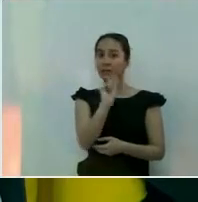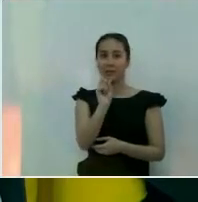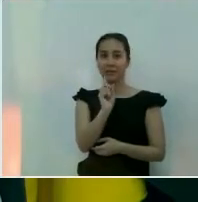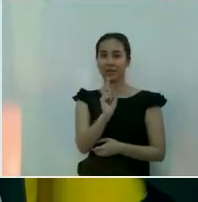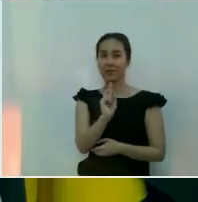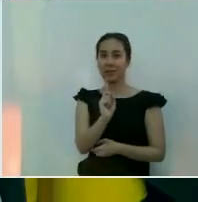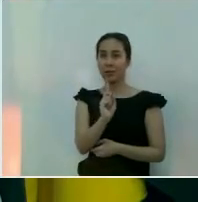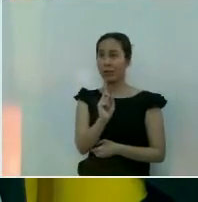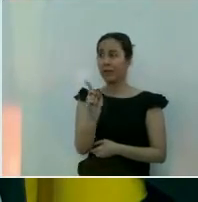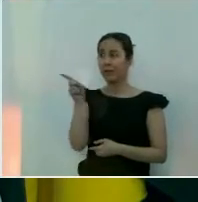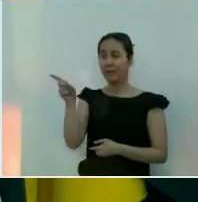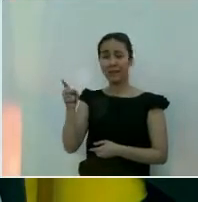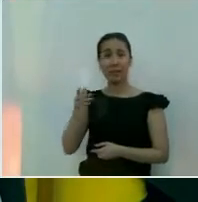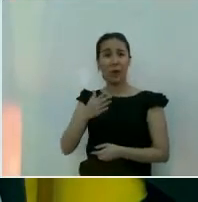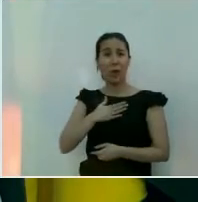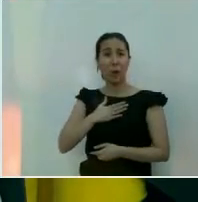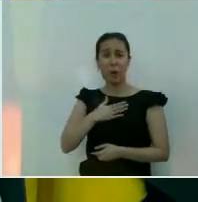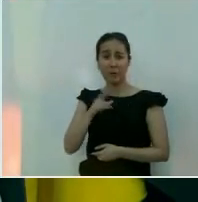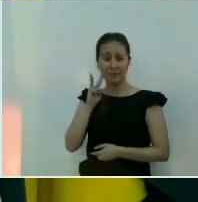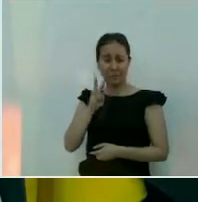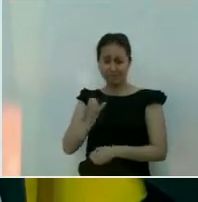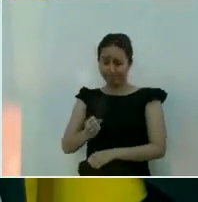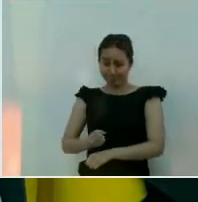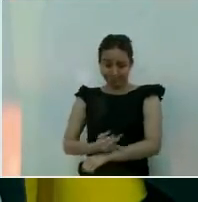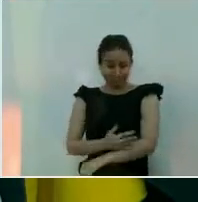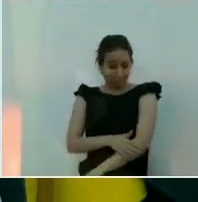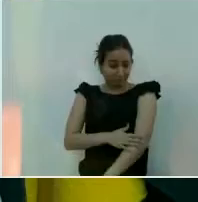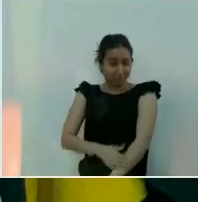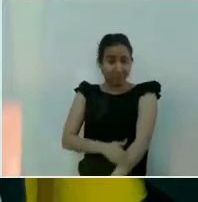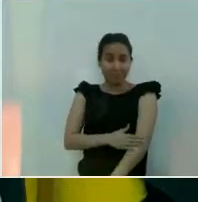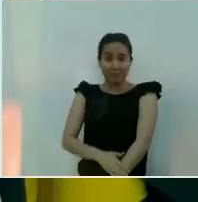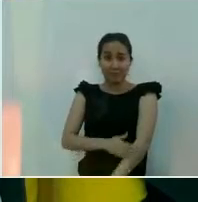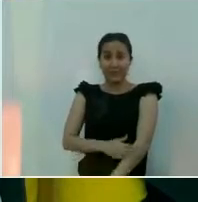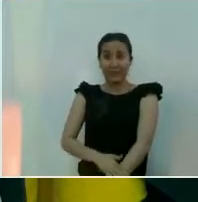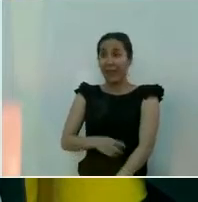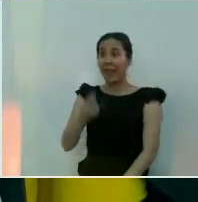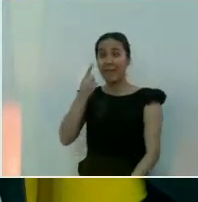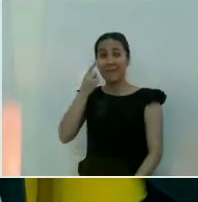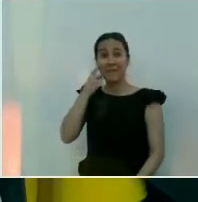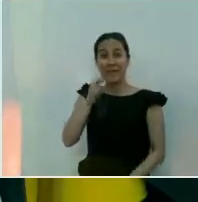arrepiado vendo esta cena recomendo eu vejo toda semana